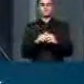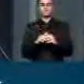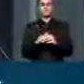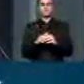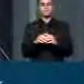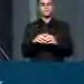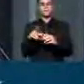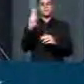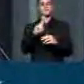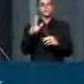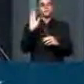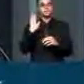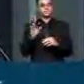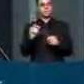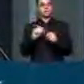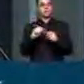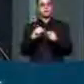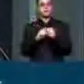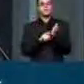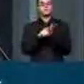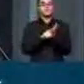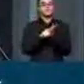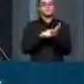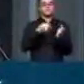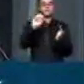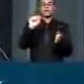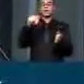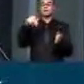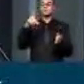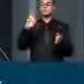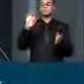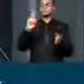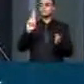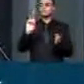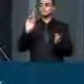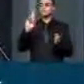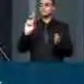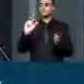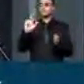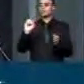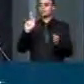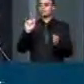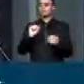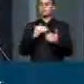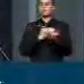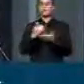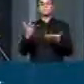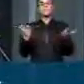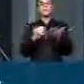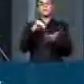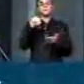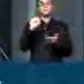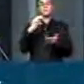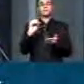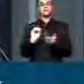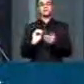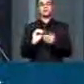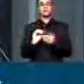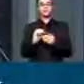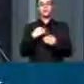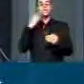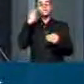estudos antropológicos com início agora para o mês de março. Então, lá nessa região de Pedra Salgada, não sei quantos